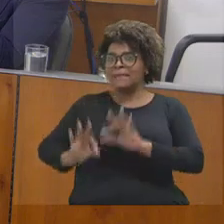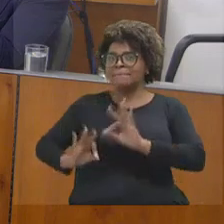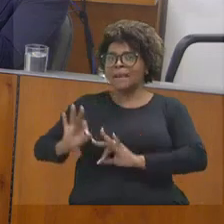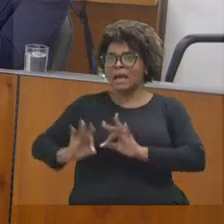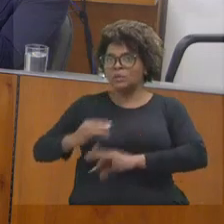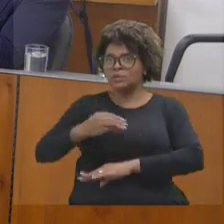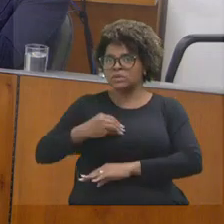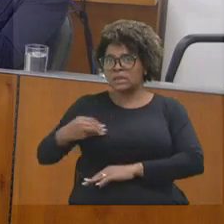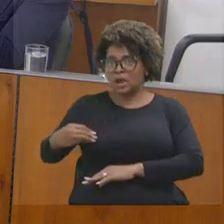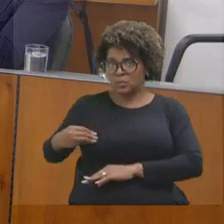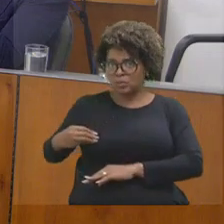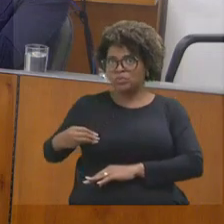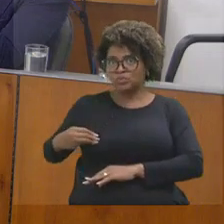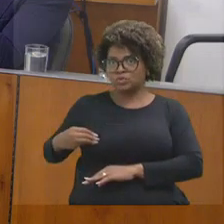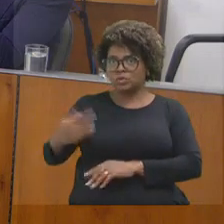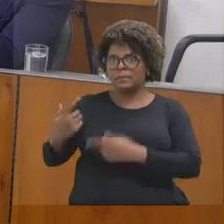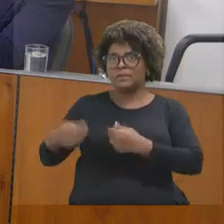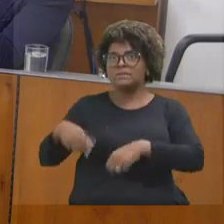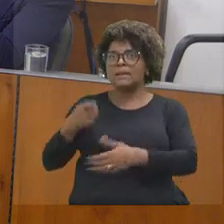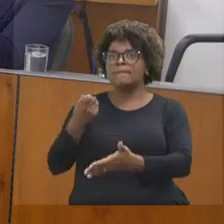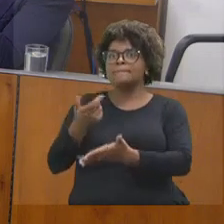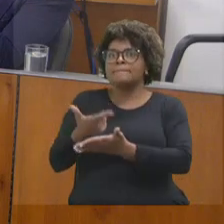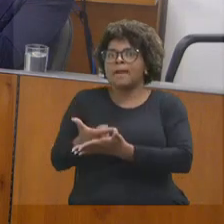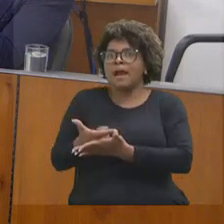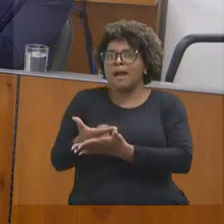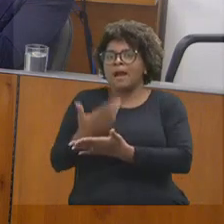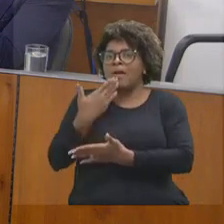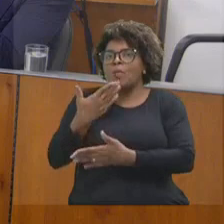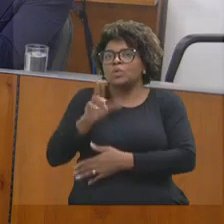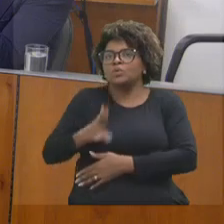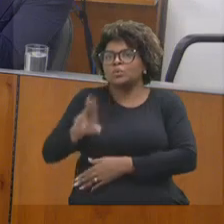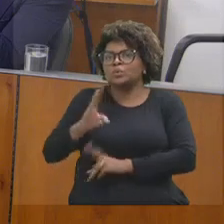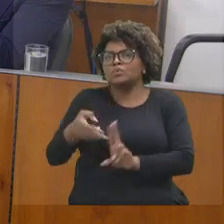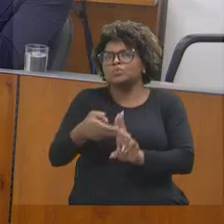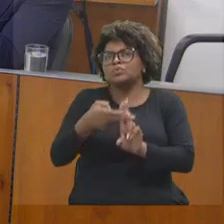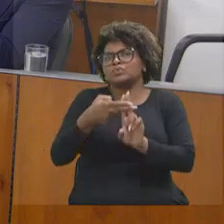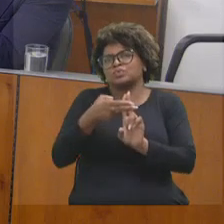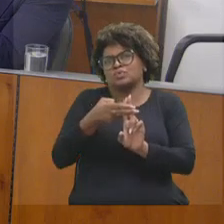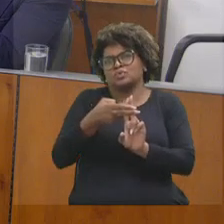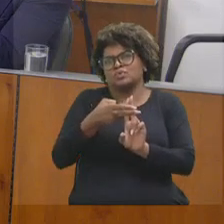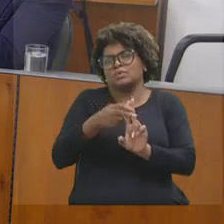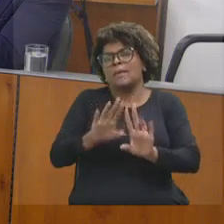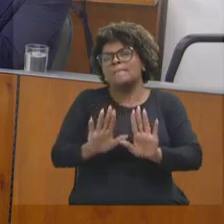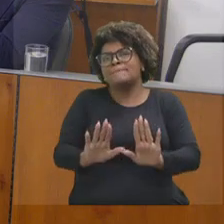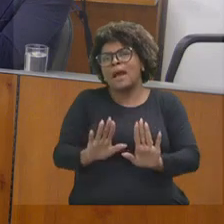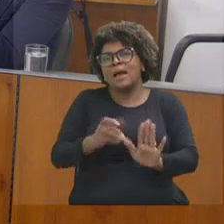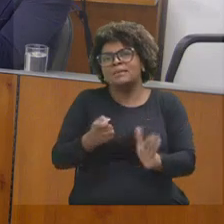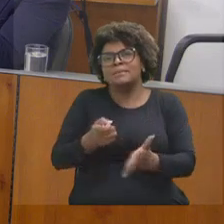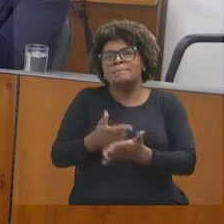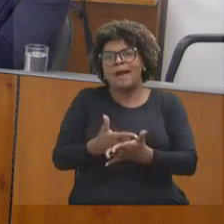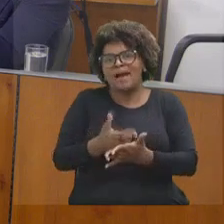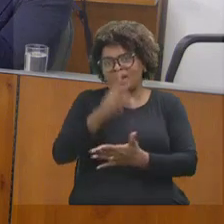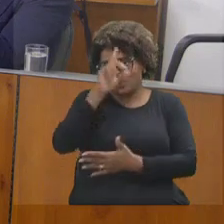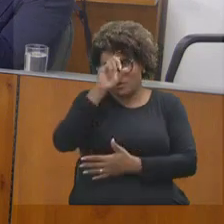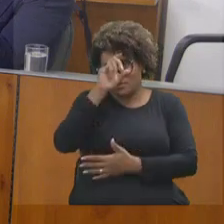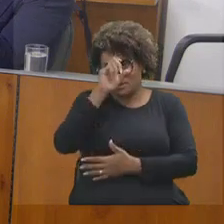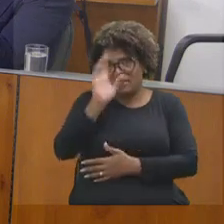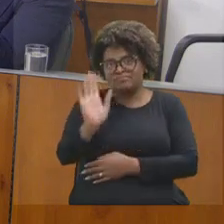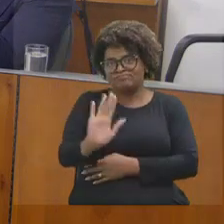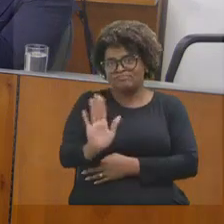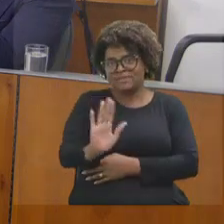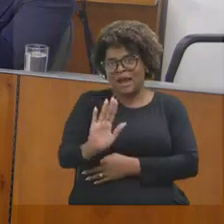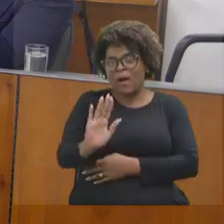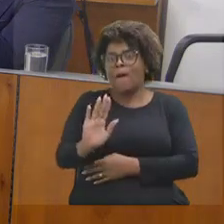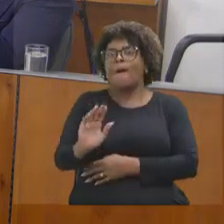ela tem que pagar quando utiliza o SUS só que ele paga não é para o hospital ele paga para Agência Nacional